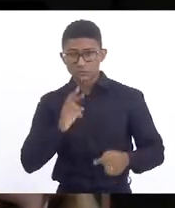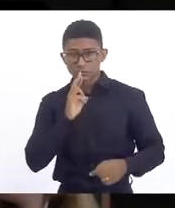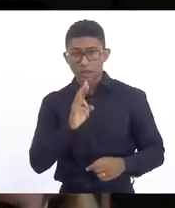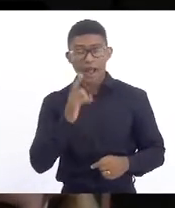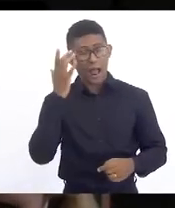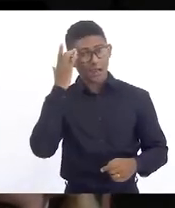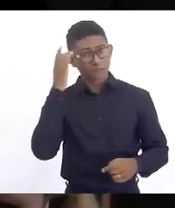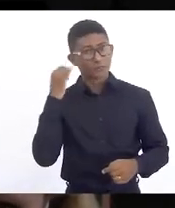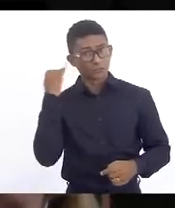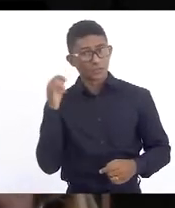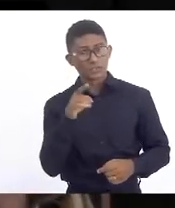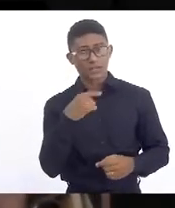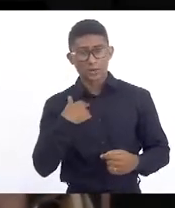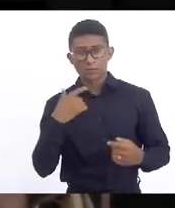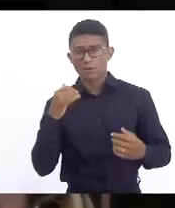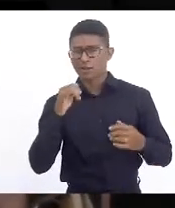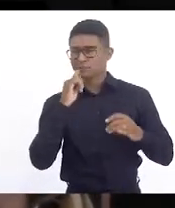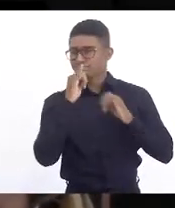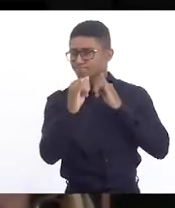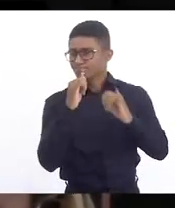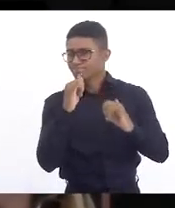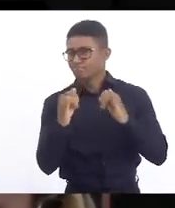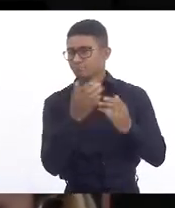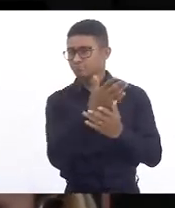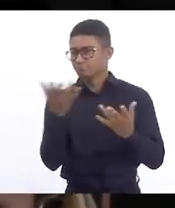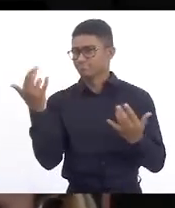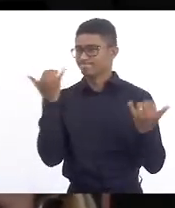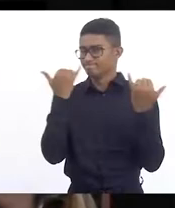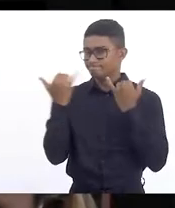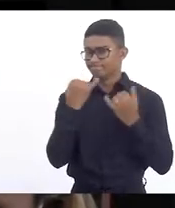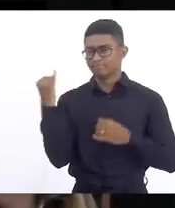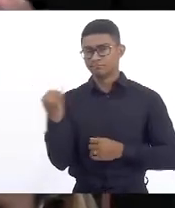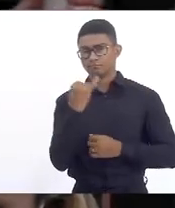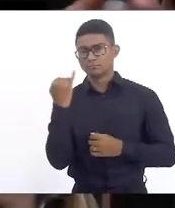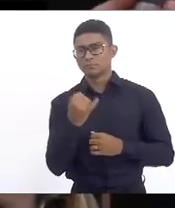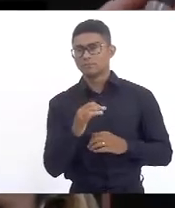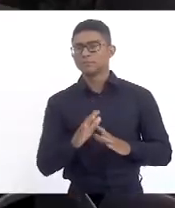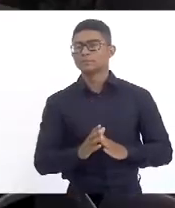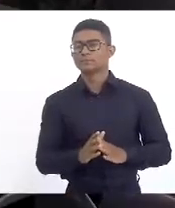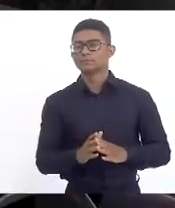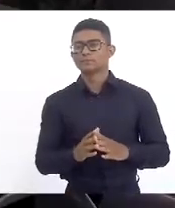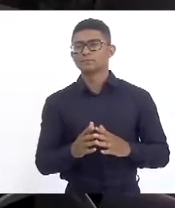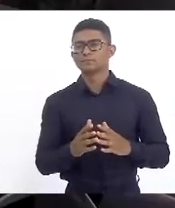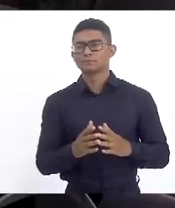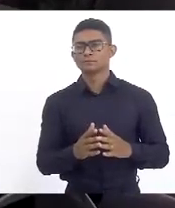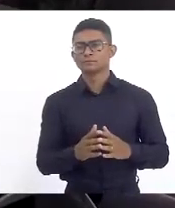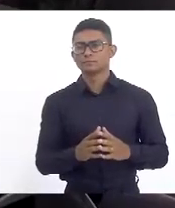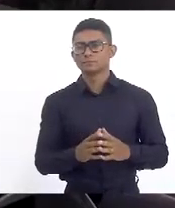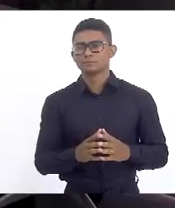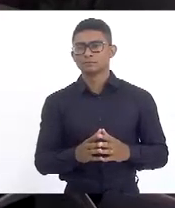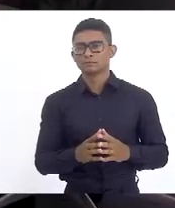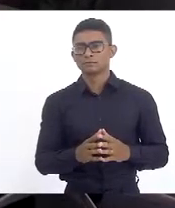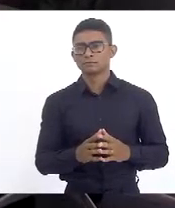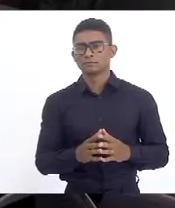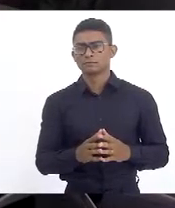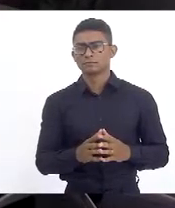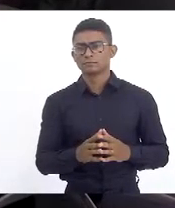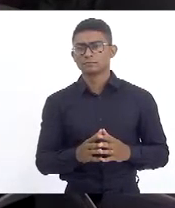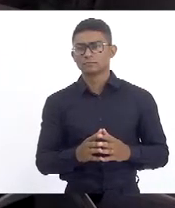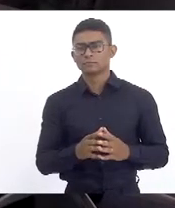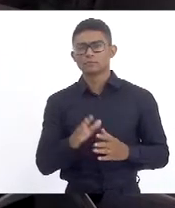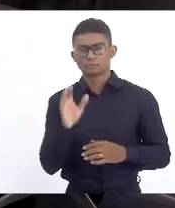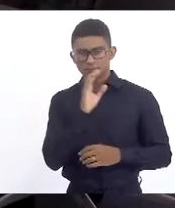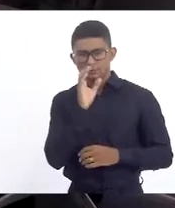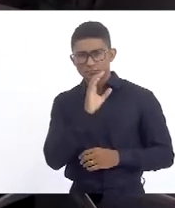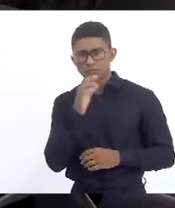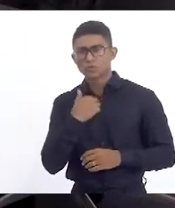essa informação também, que eu acho que vai subsidiar. Não, só para finalizar a palavra para a Célia. Já foi aprovado aqui pela... Só um minutinho, por gentileza. Tá.